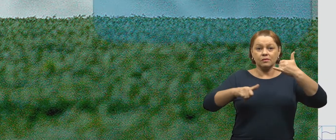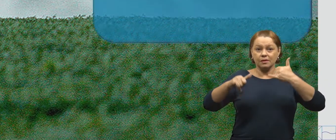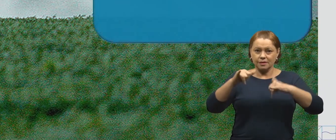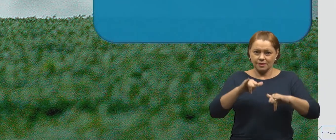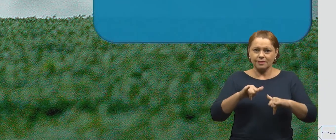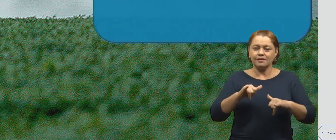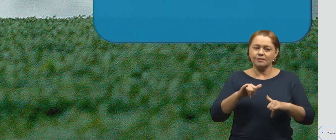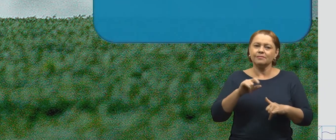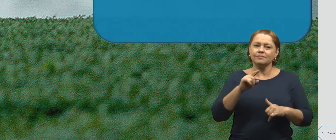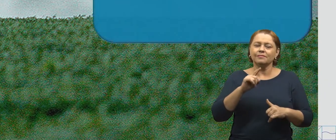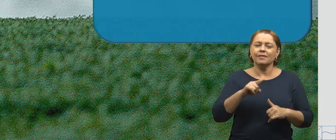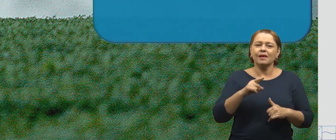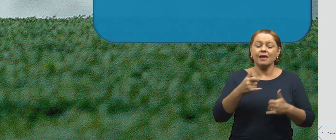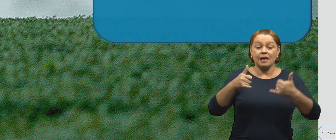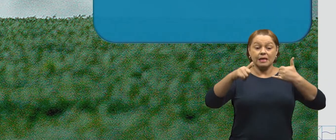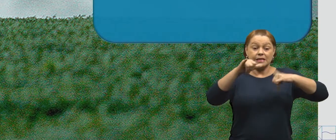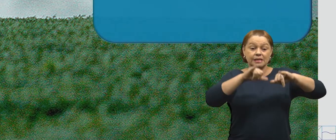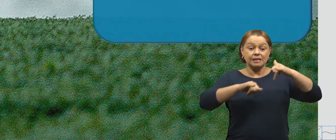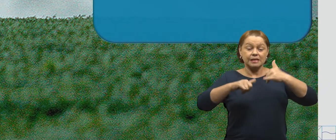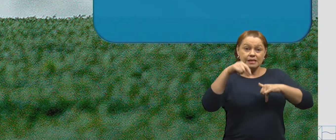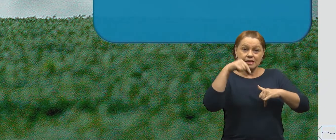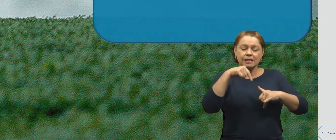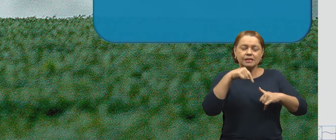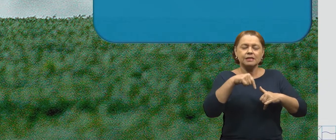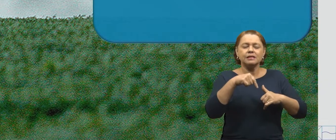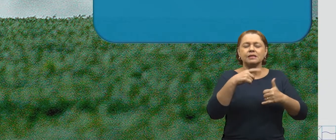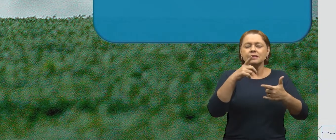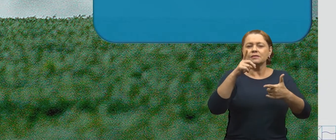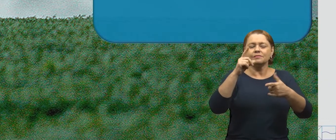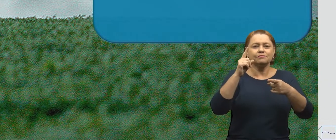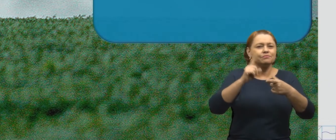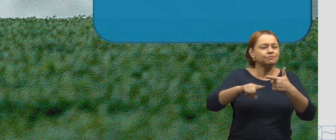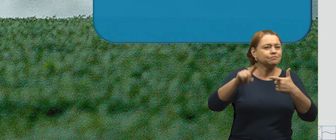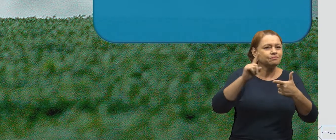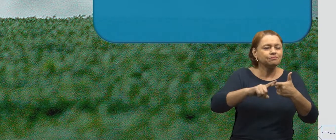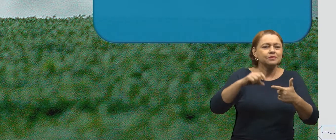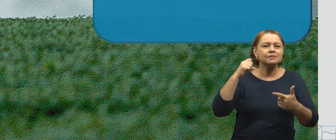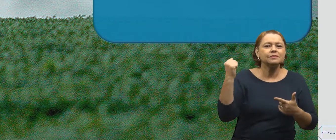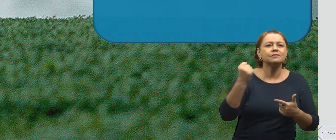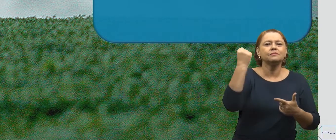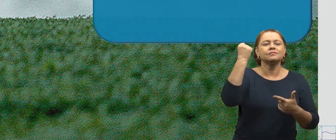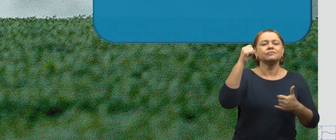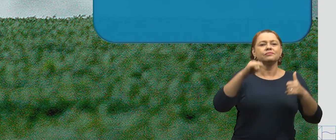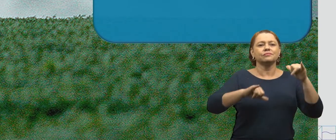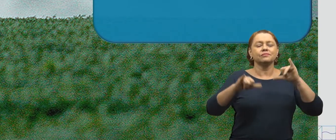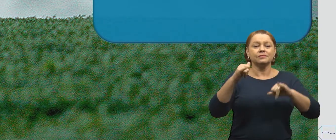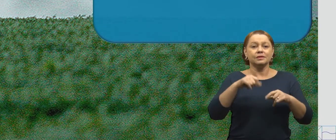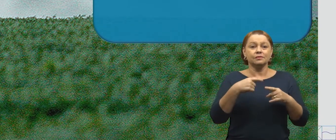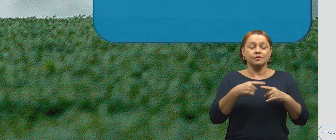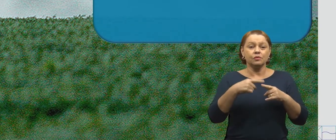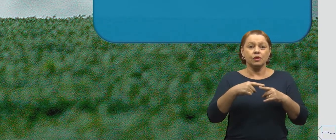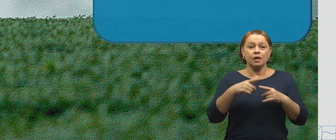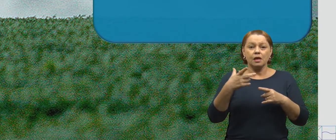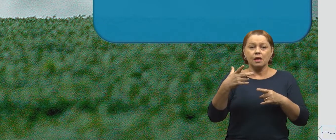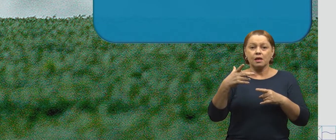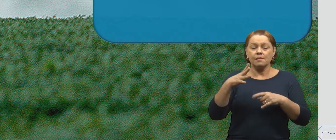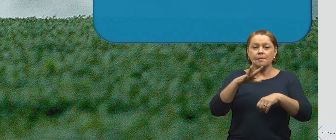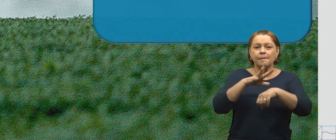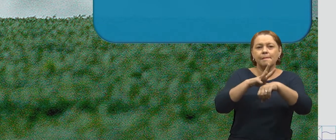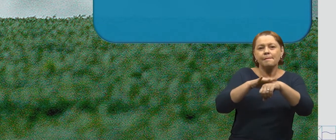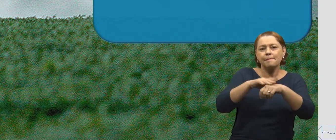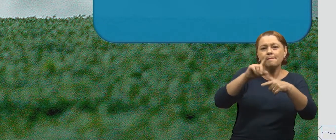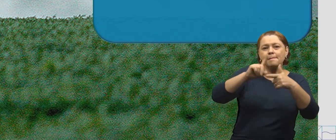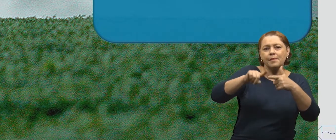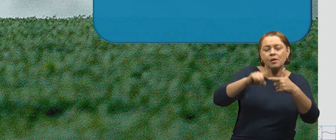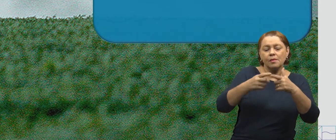que herbicidas, inseticidas e outros produtos químicos que, além de controlar doenças e pragas,